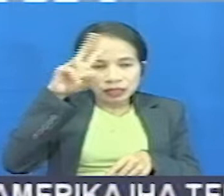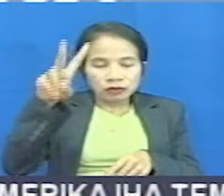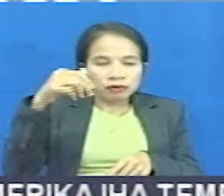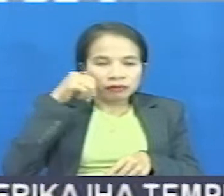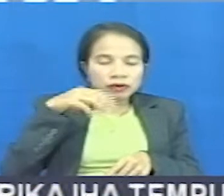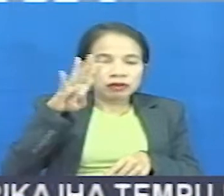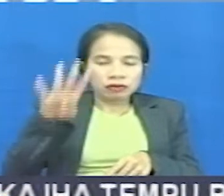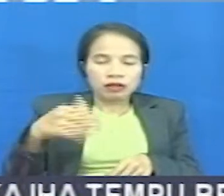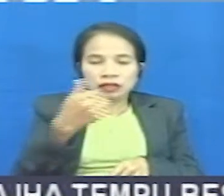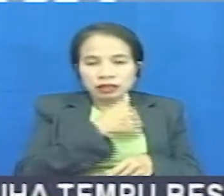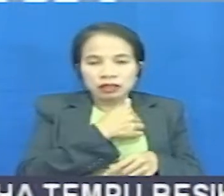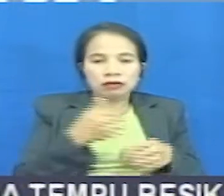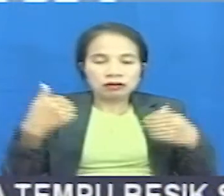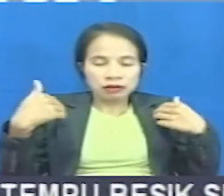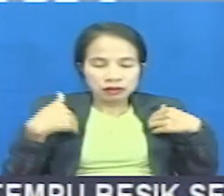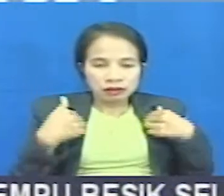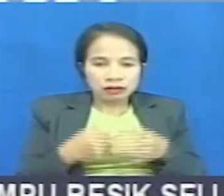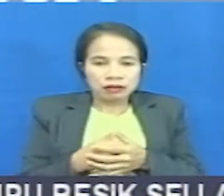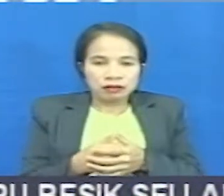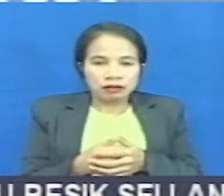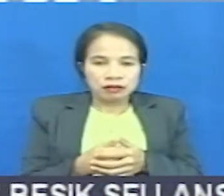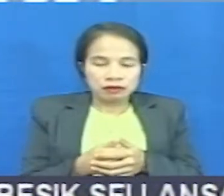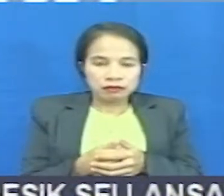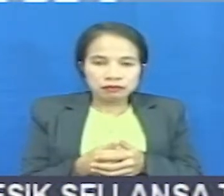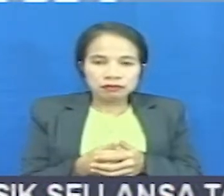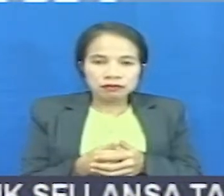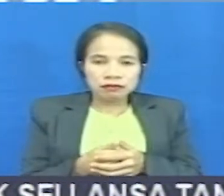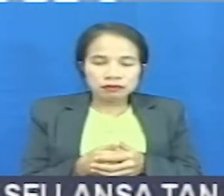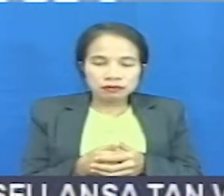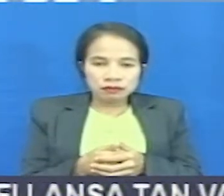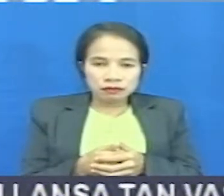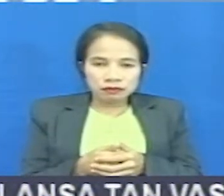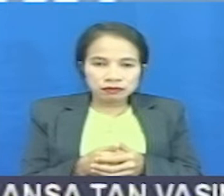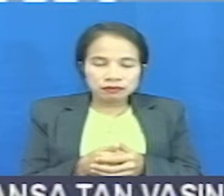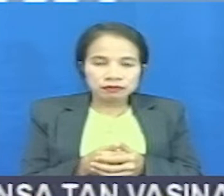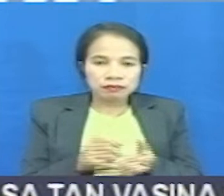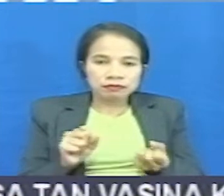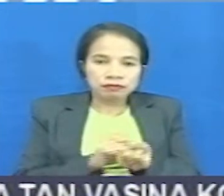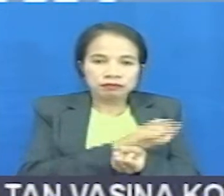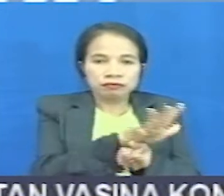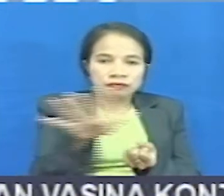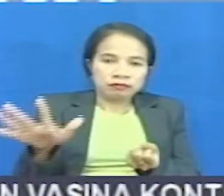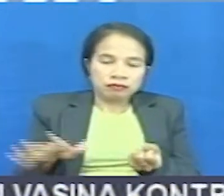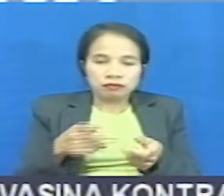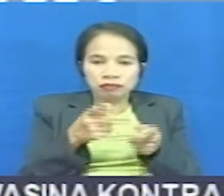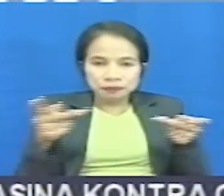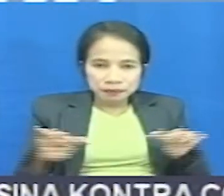que evidência que cluster que agrupamento IDNE espalha ou não mostra para fazer